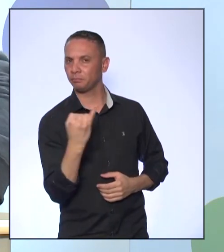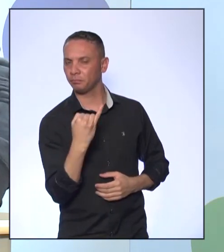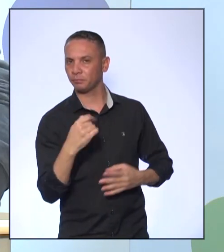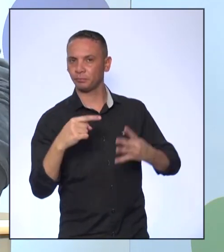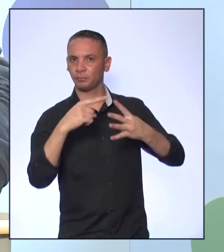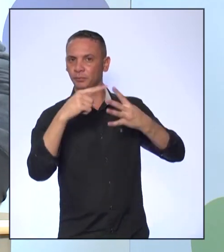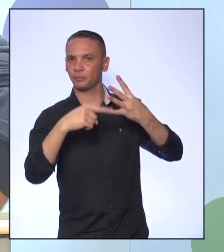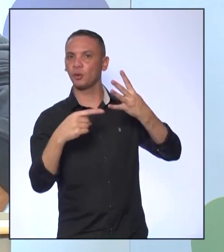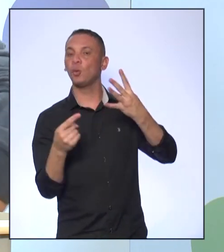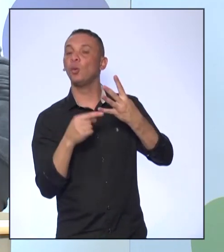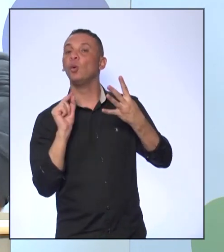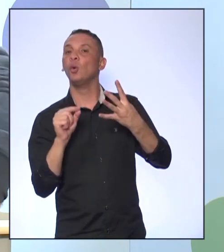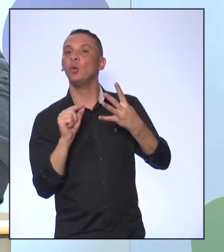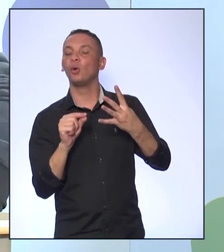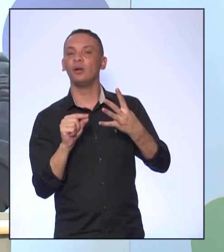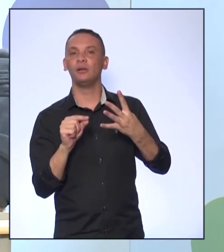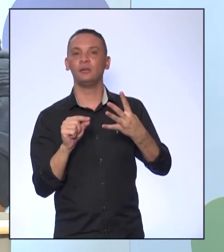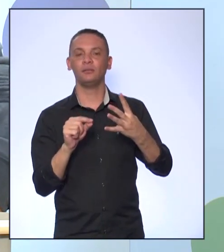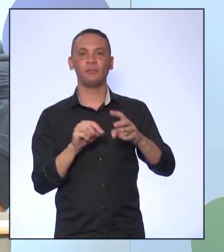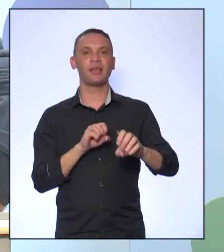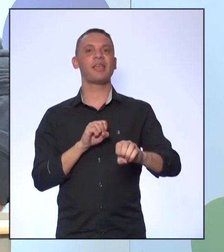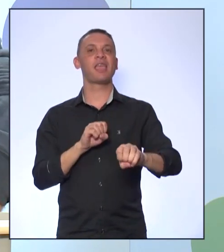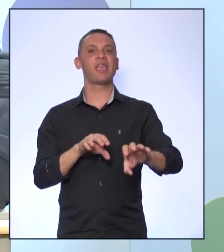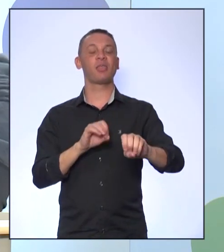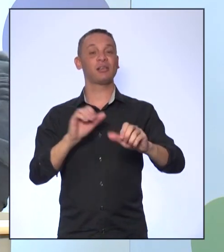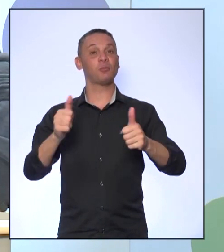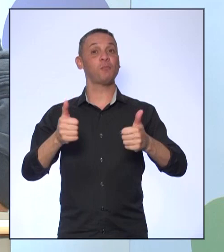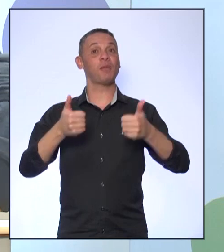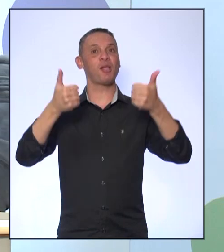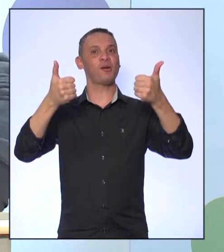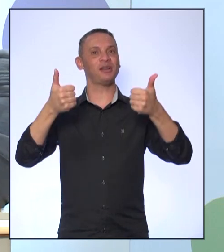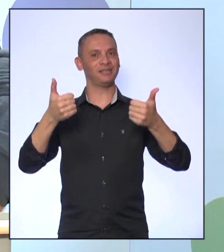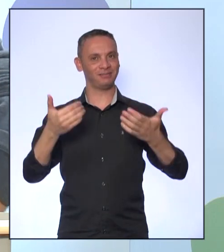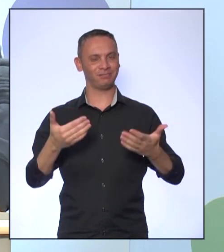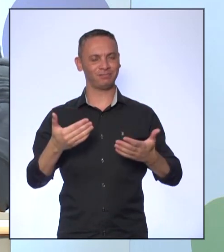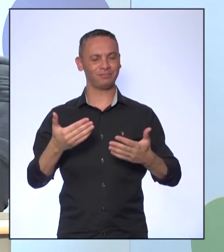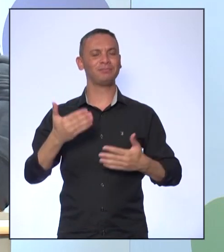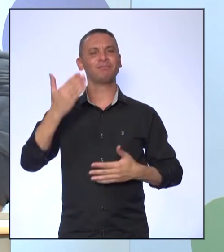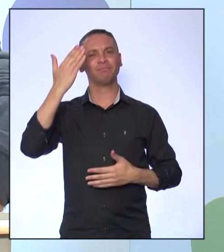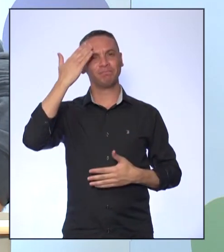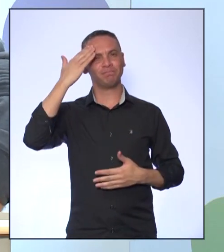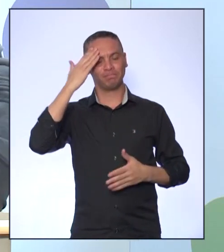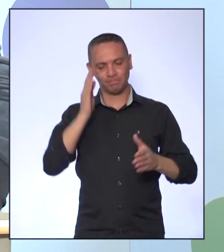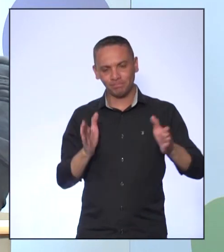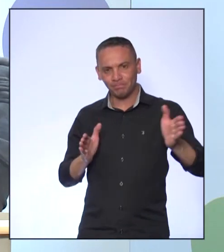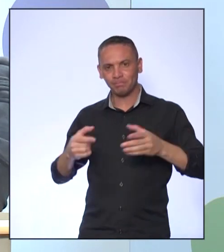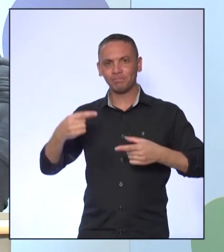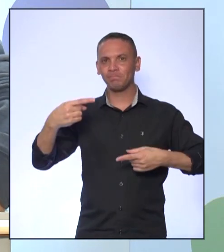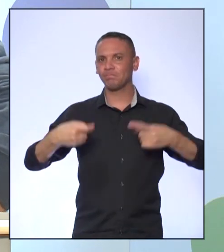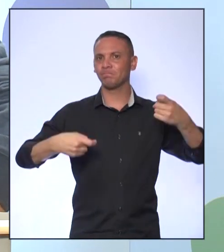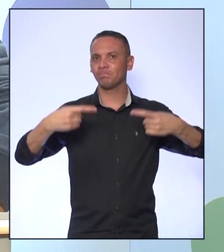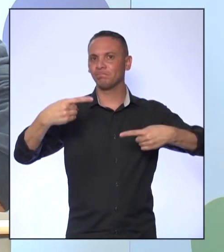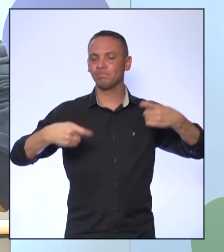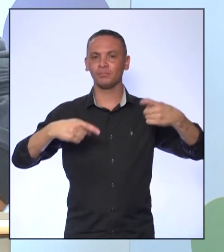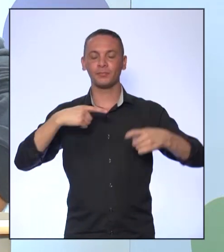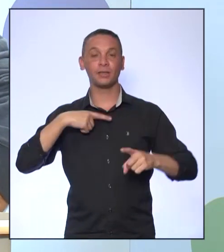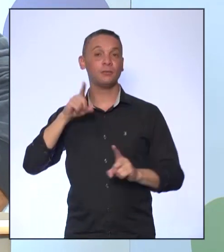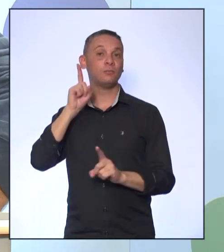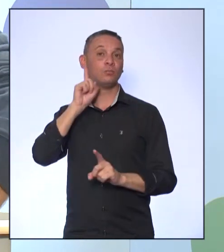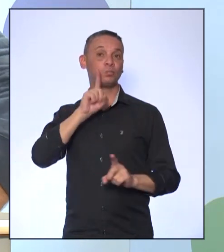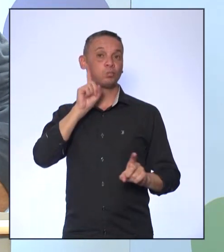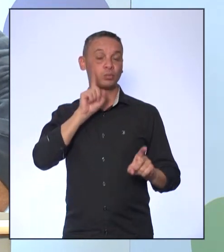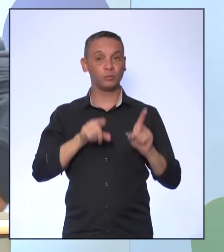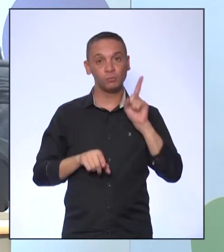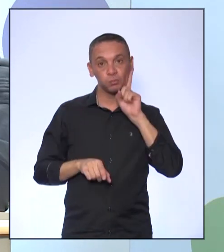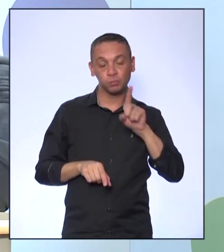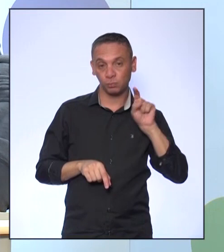extremamente importante é a questão da melhoria na educação. Nós sabemos aqui que na Guerra Fria nós tivemos 2 corridas entre Estados Unidos e a